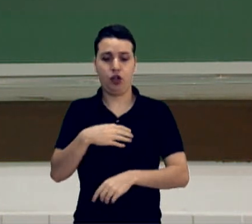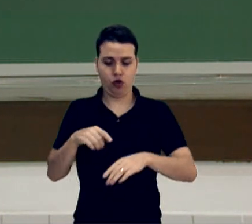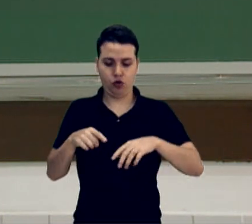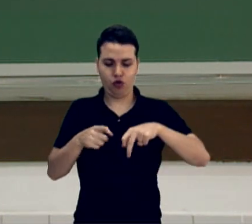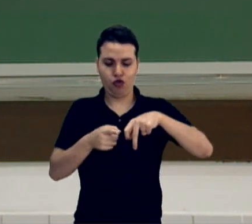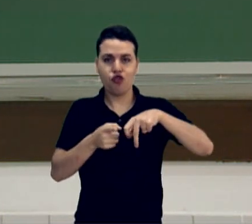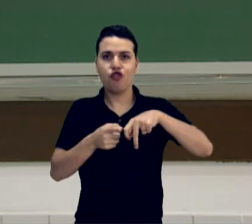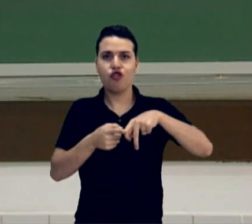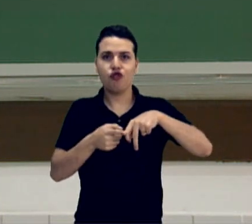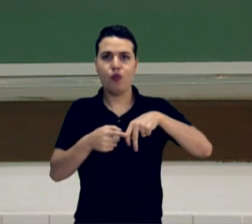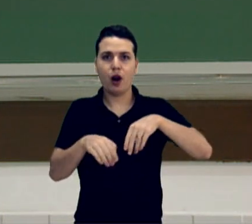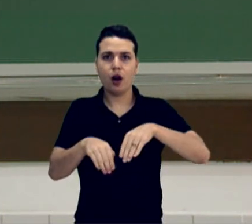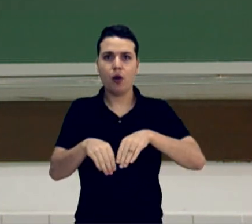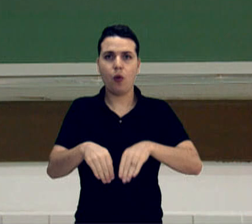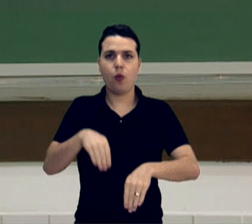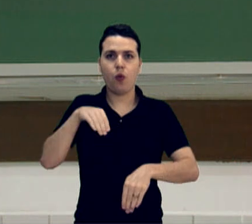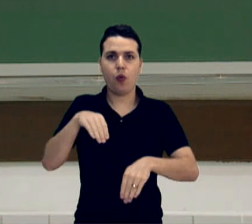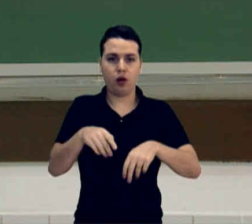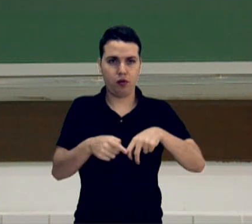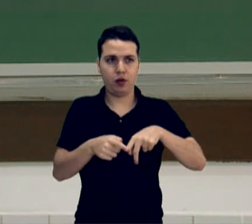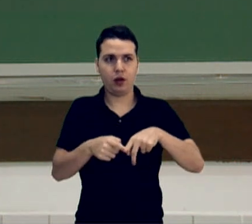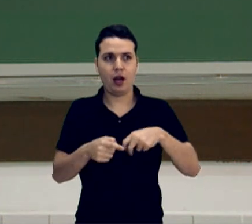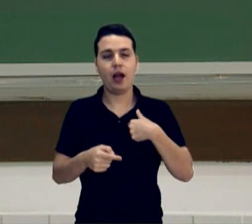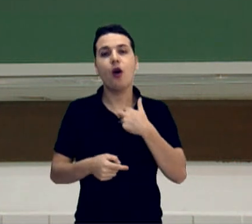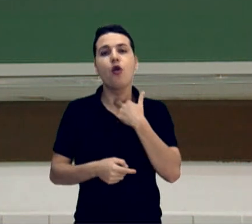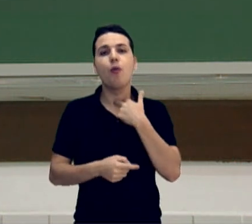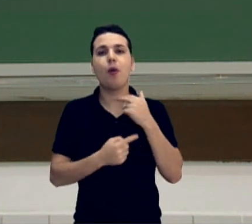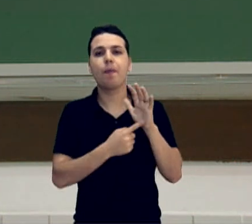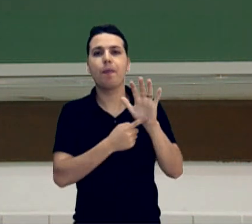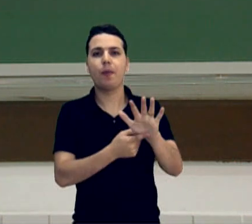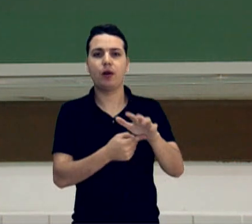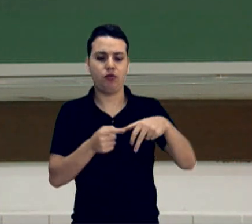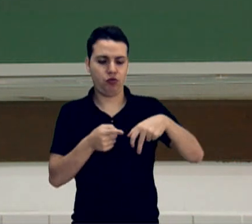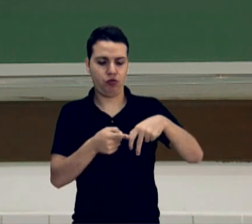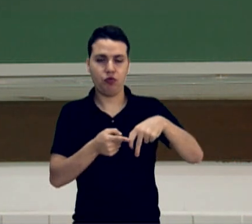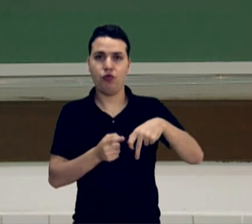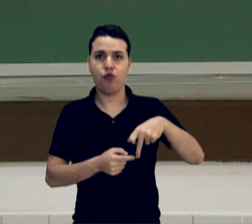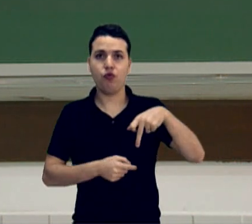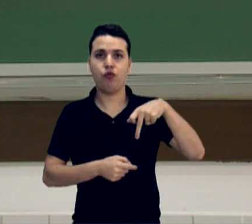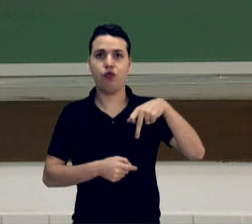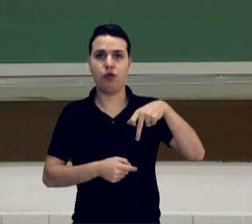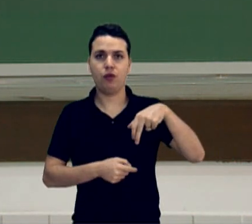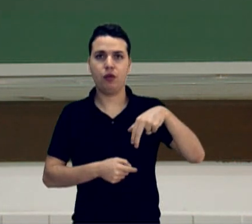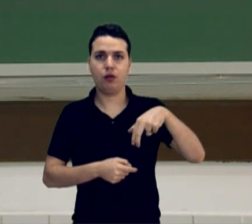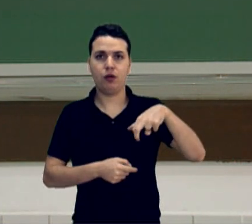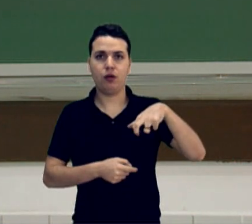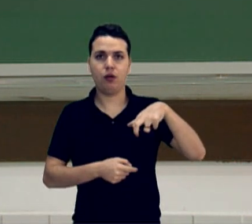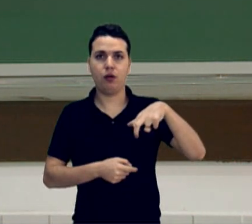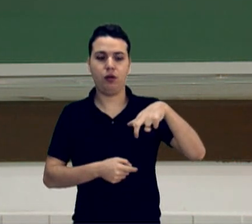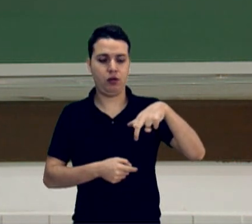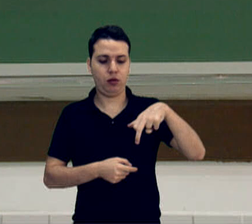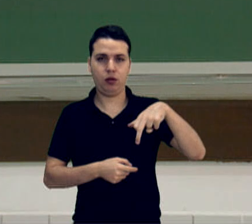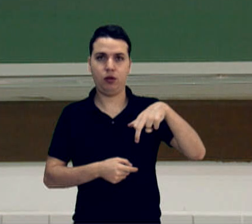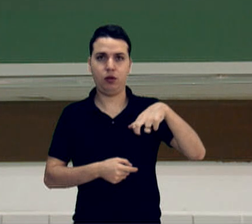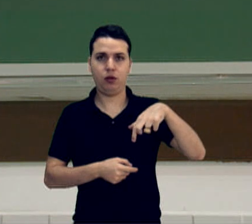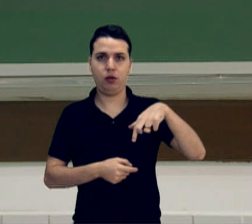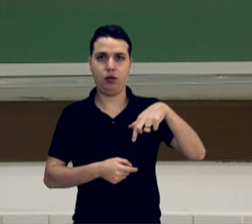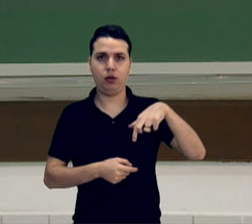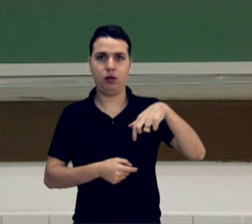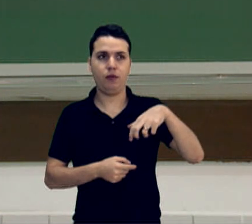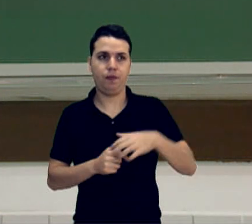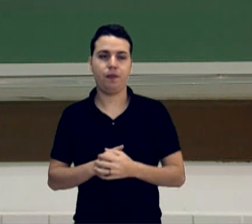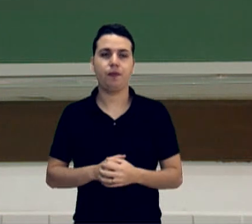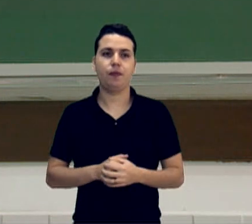elevados, então a prof não consegue demonstrar aqui para vocês, mas ela é bem compassada, né? Então num estilo